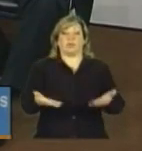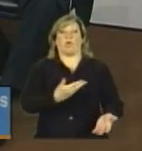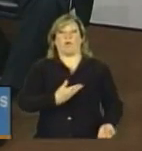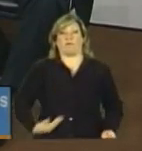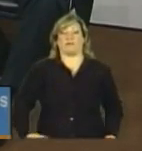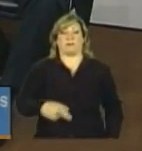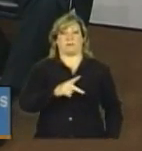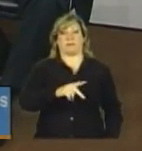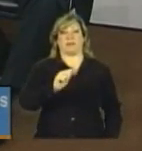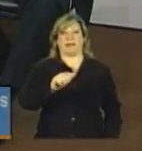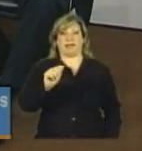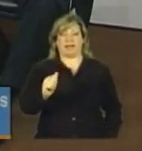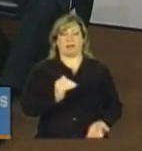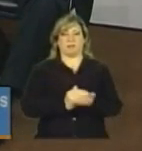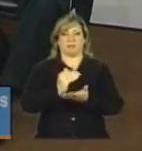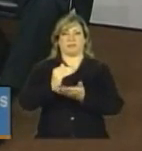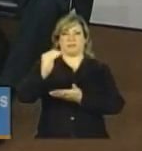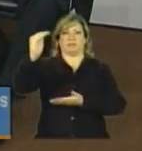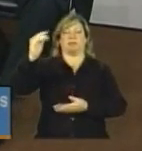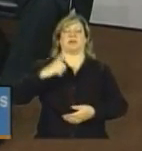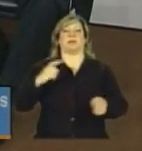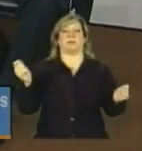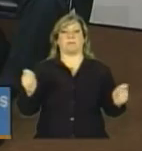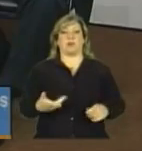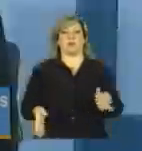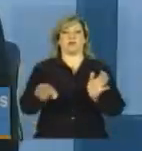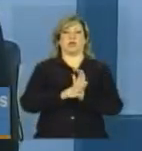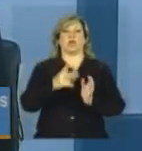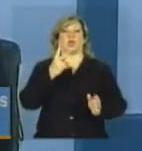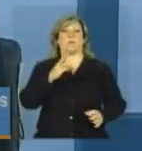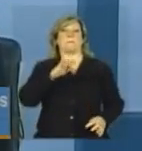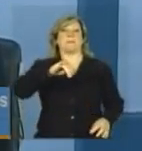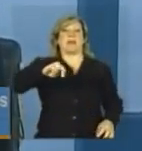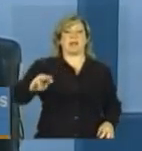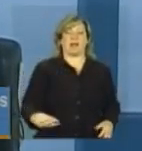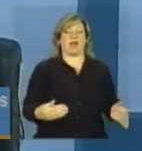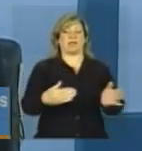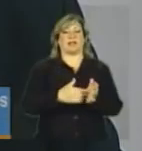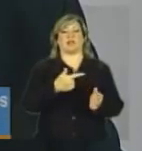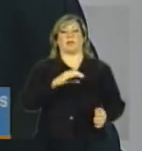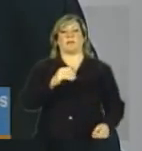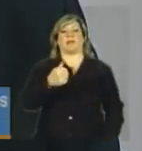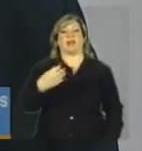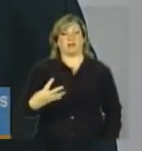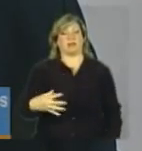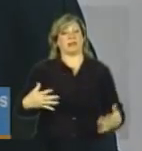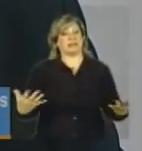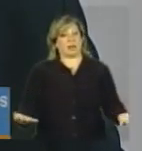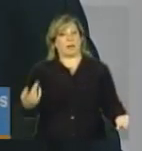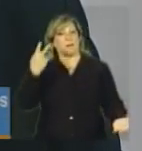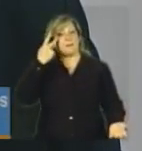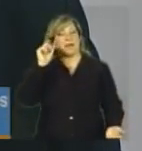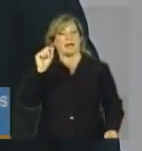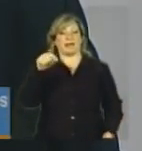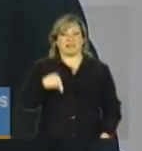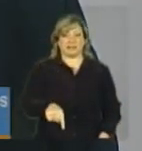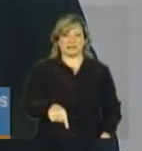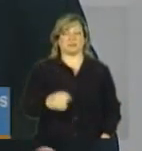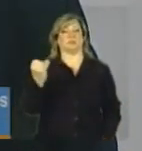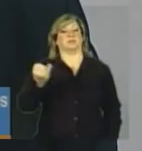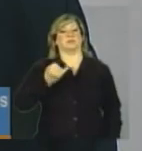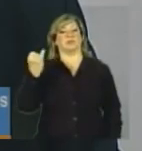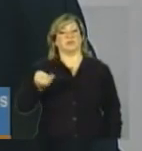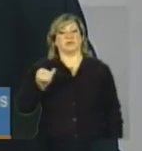de que o PA cresça e que o PA possa chegar a 2 bilhões de orçamento até 2014. Então para isto, né, é